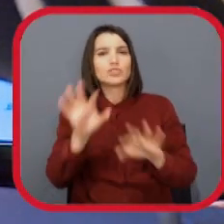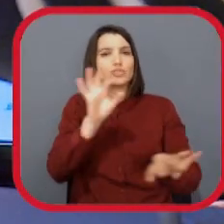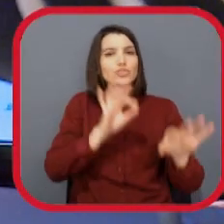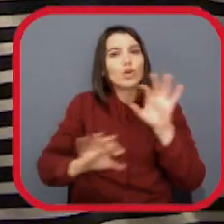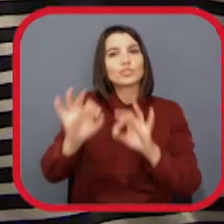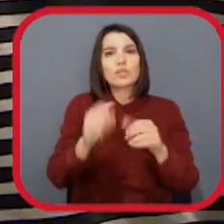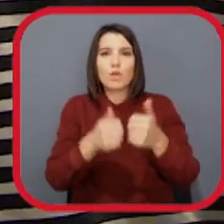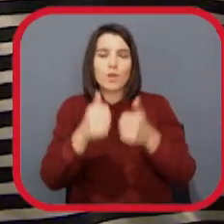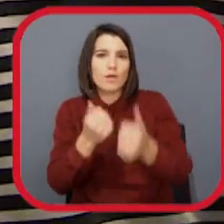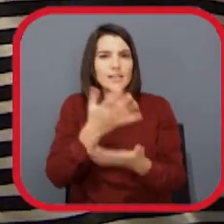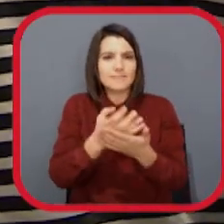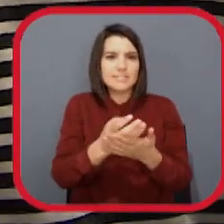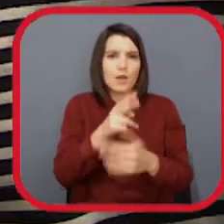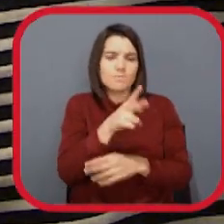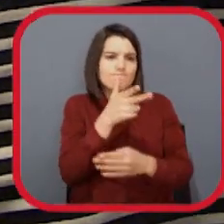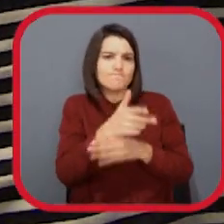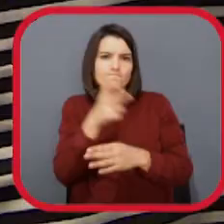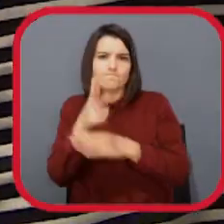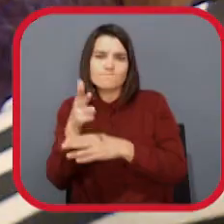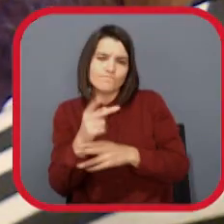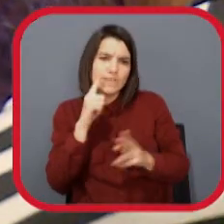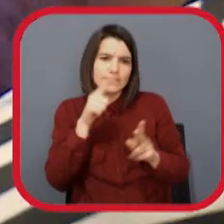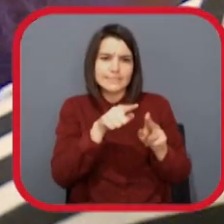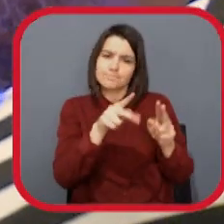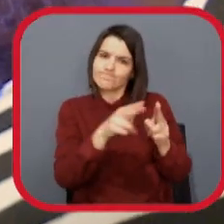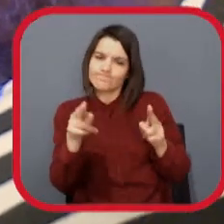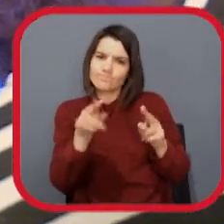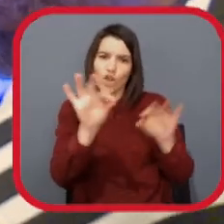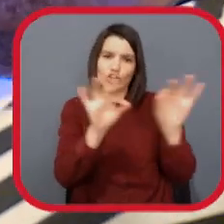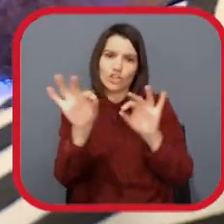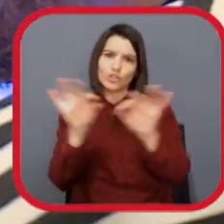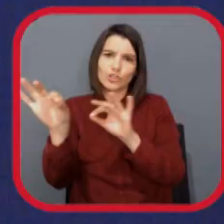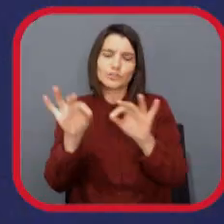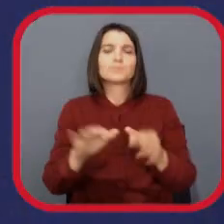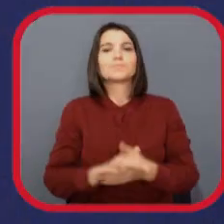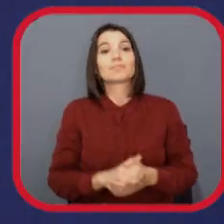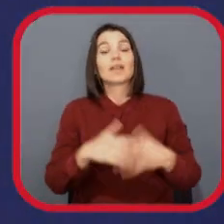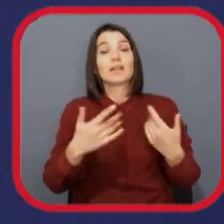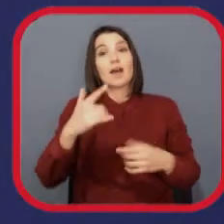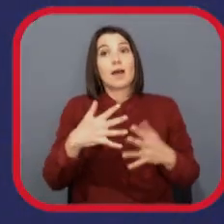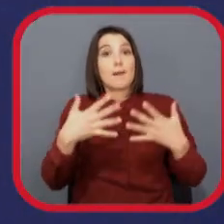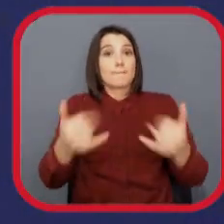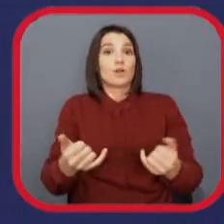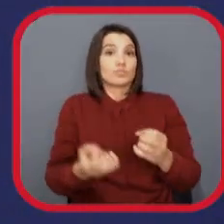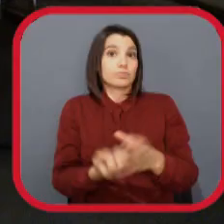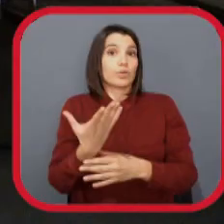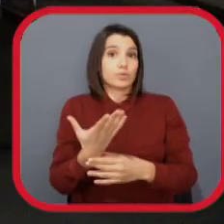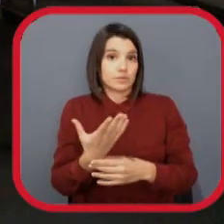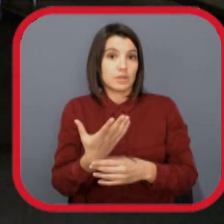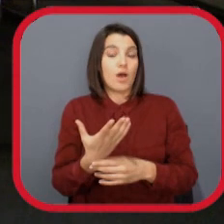É preciso escolher os melhores momentos da gravação e garantir que a ideia do guião é respeitada. A